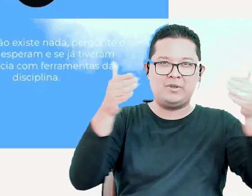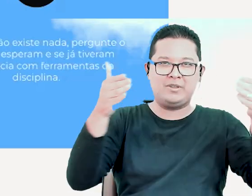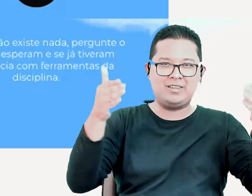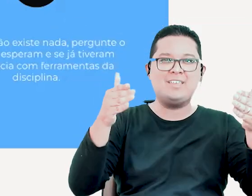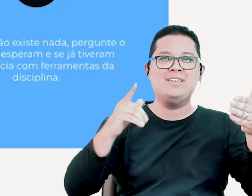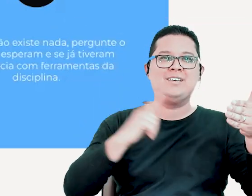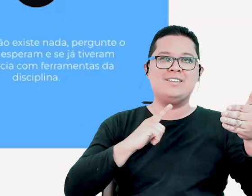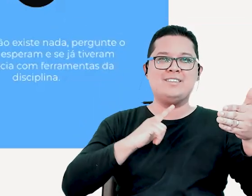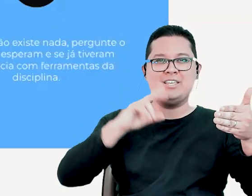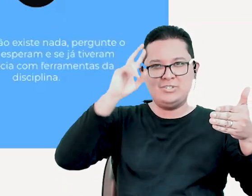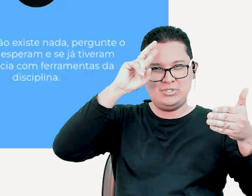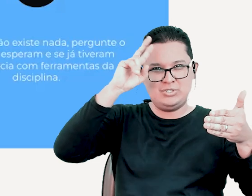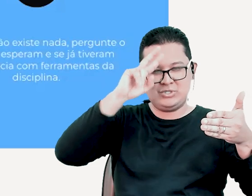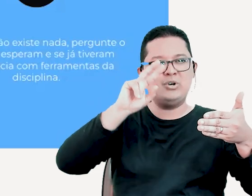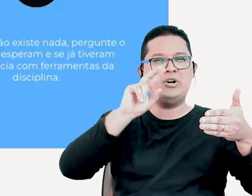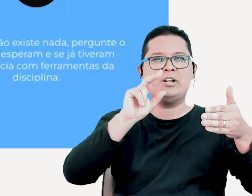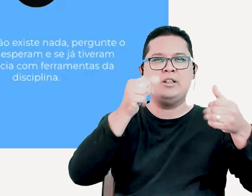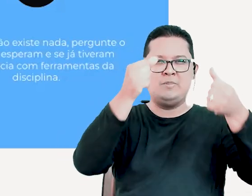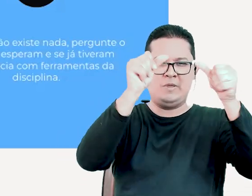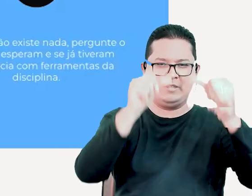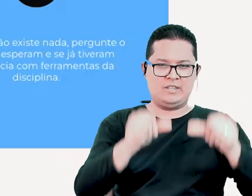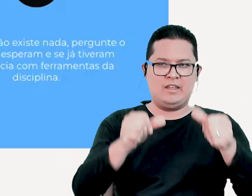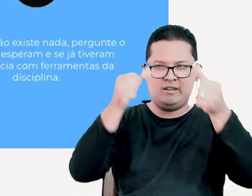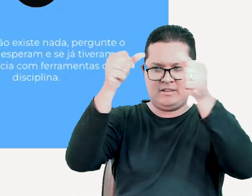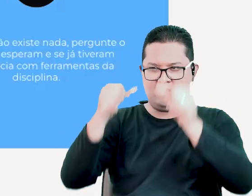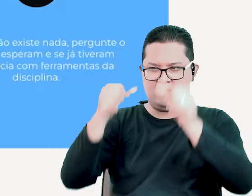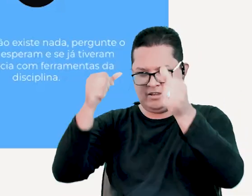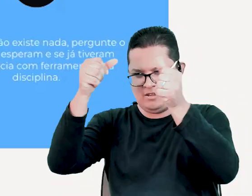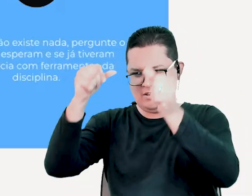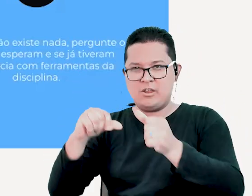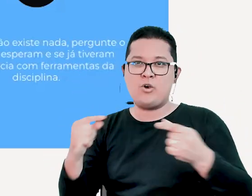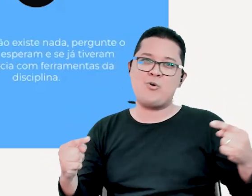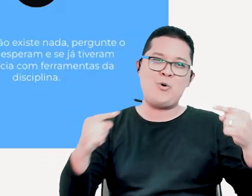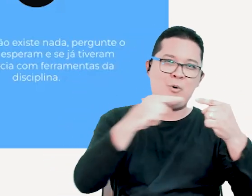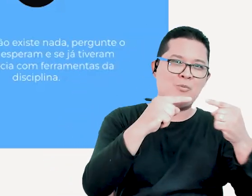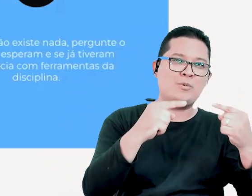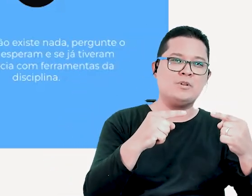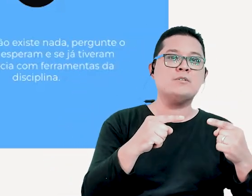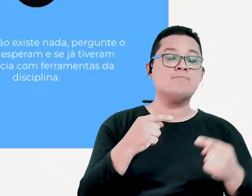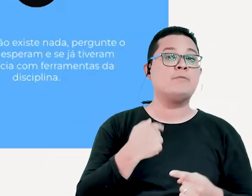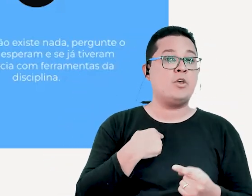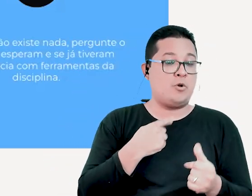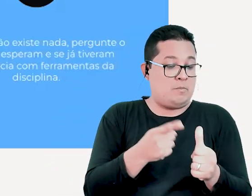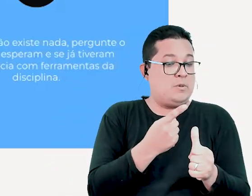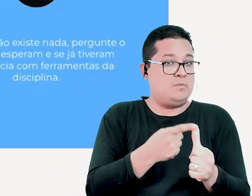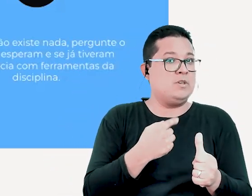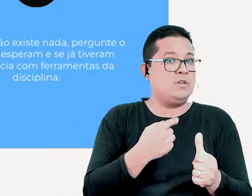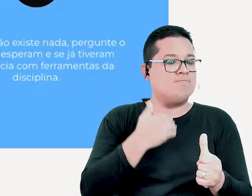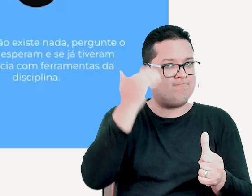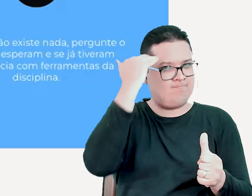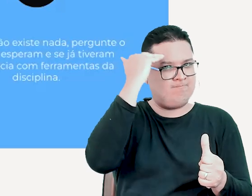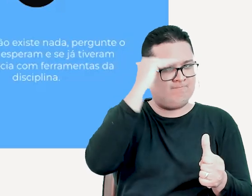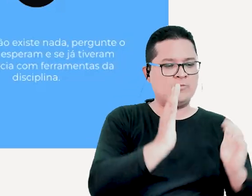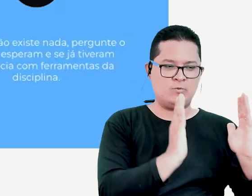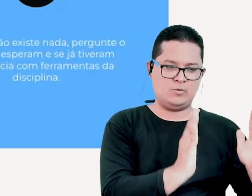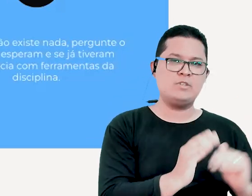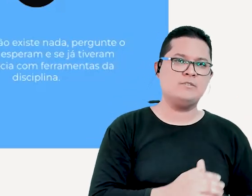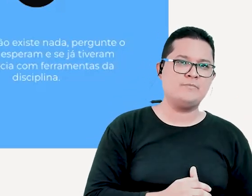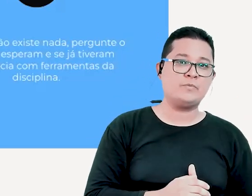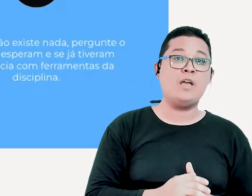essa disciplina, né? Depois, essa é uma das partes mais importantes que eu considero, que é